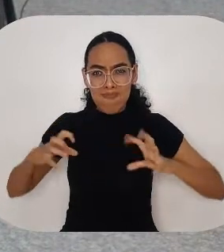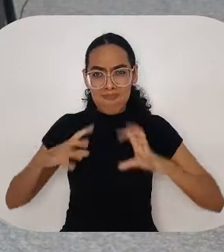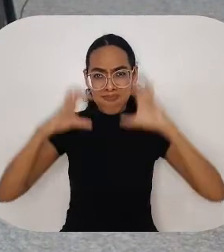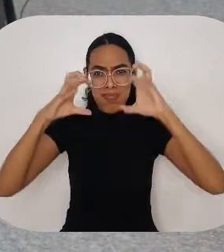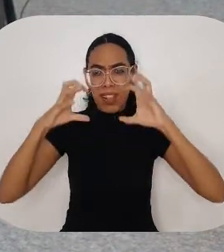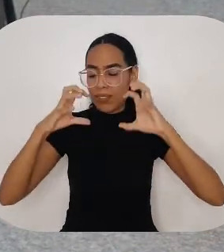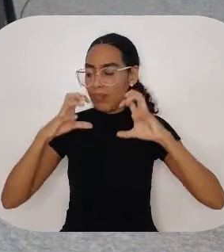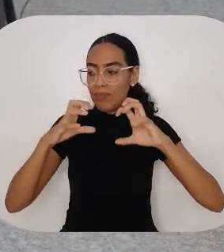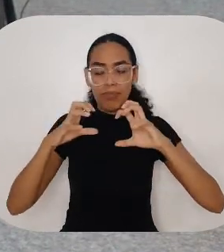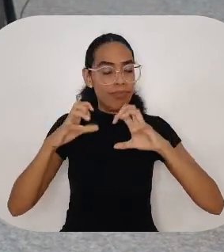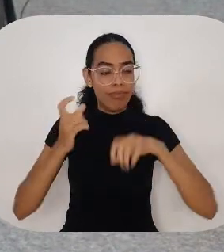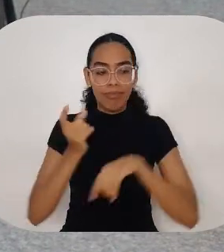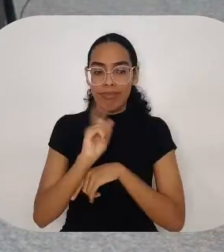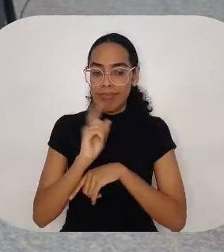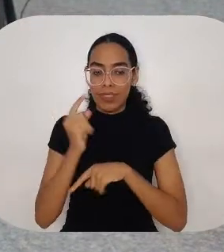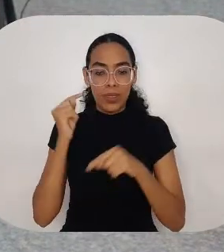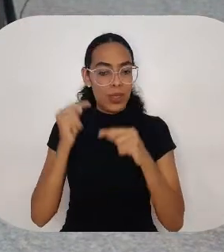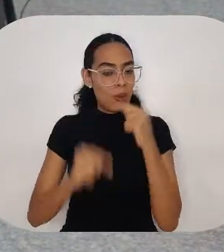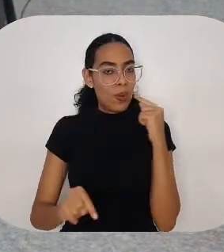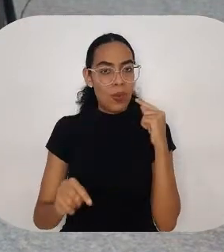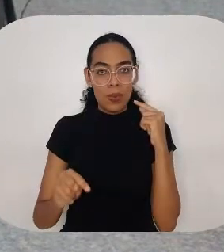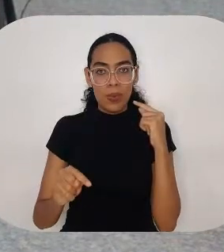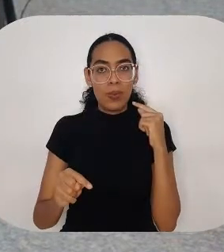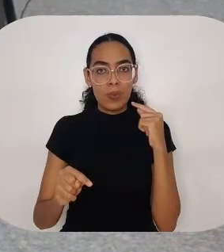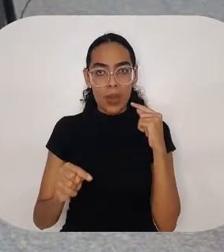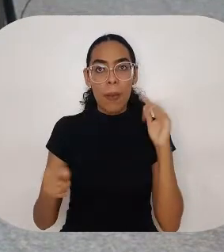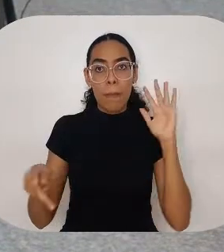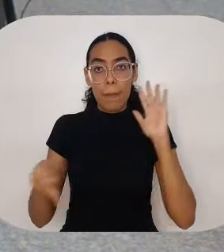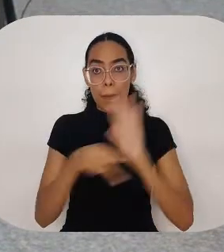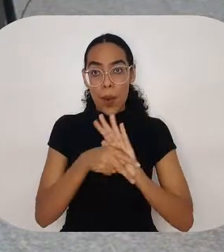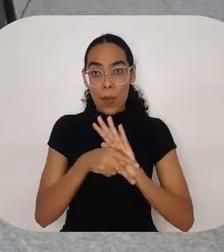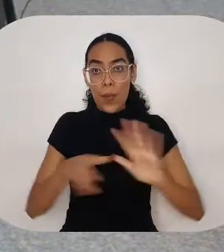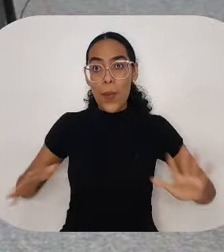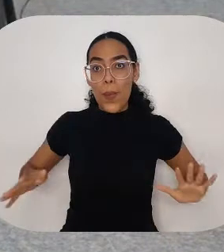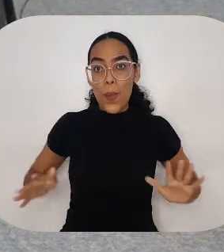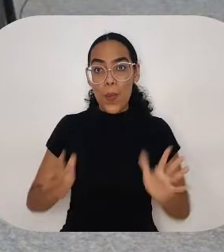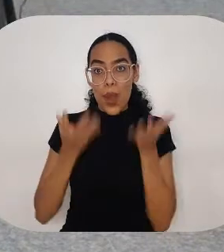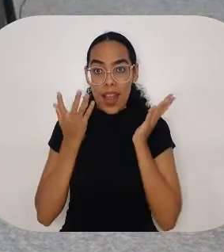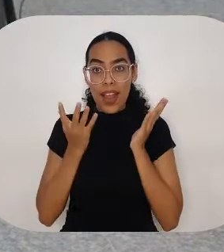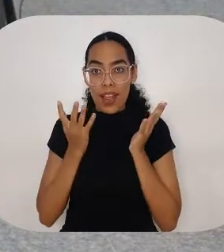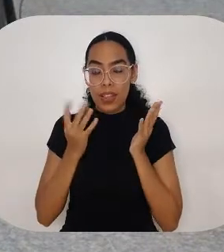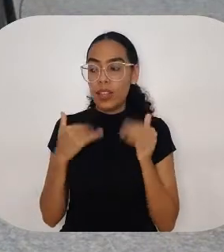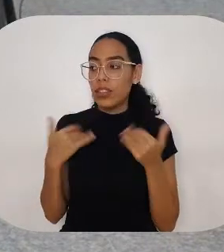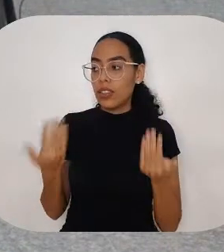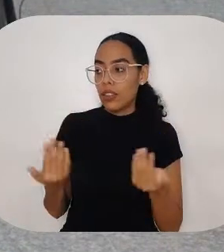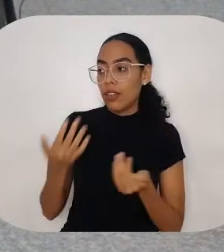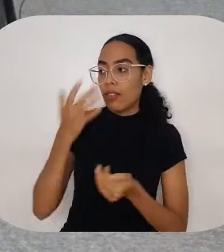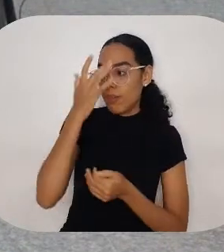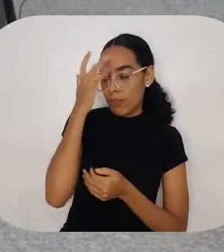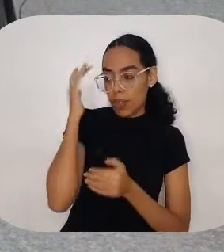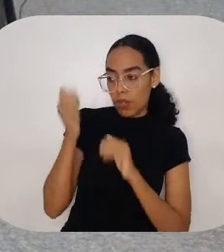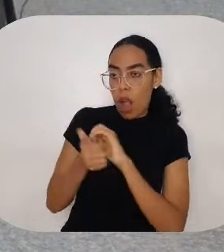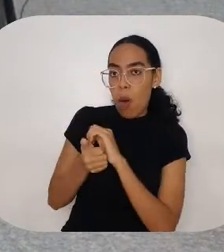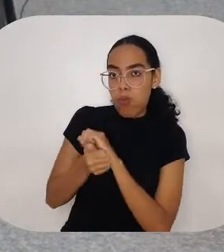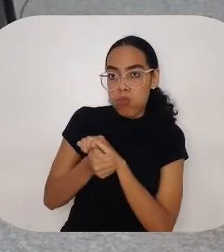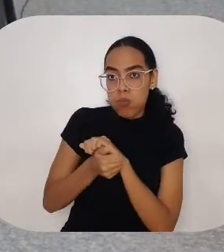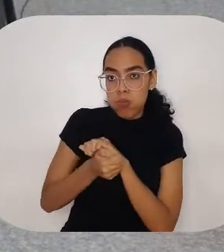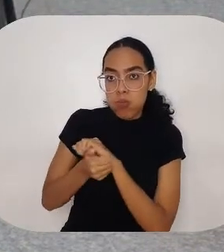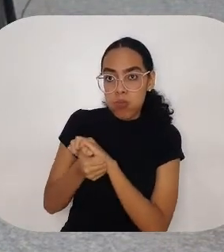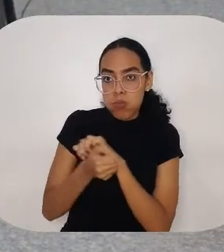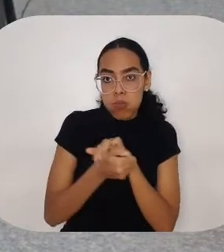gente. Não. São João é festa. O Peba, olhando aquele vai e volta, olhando aquele vai e